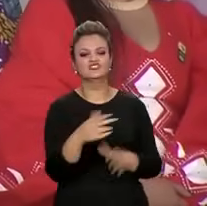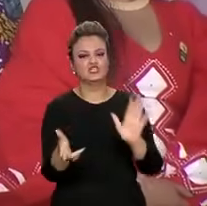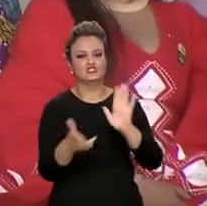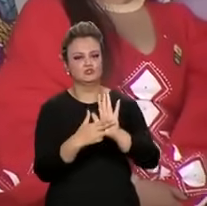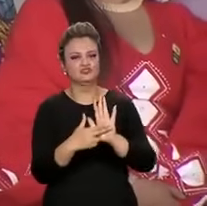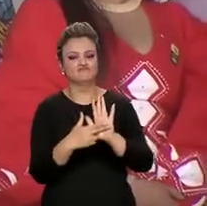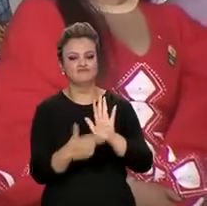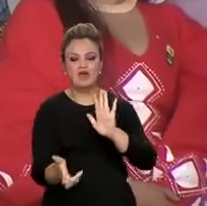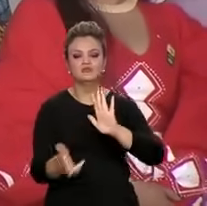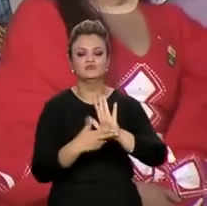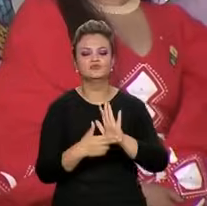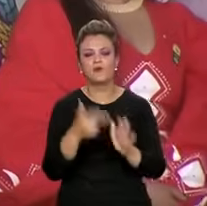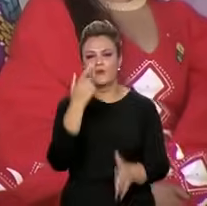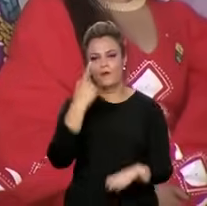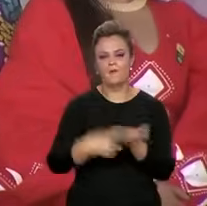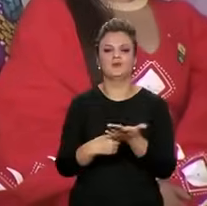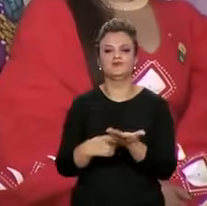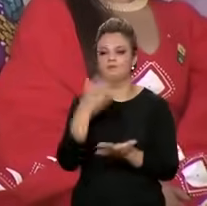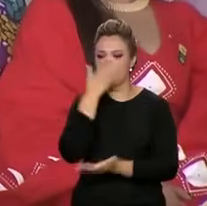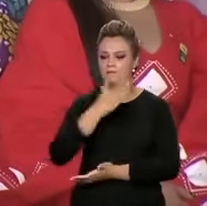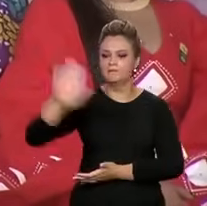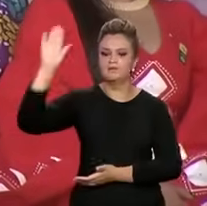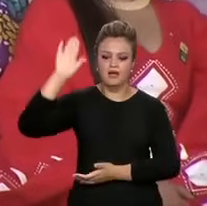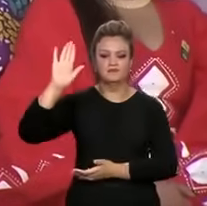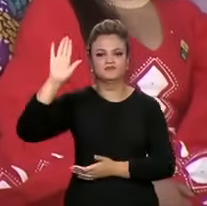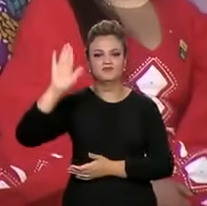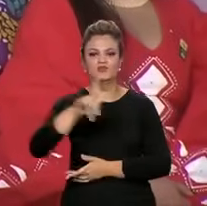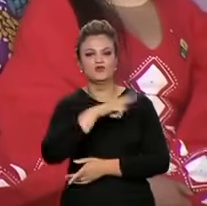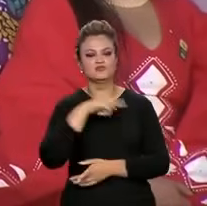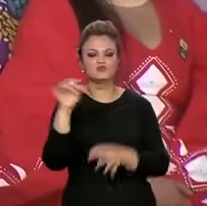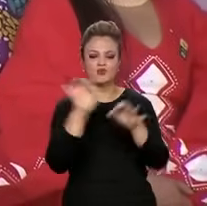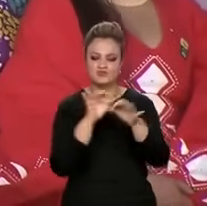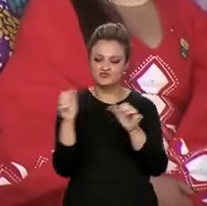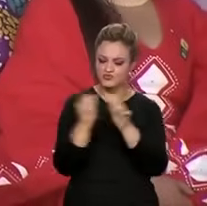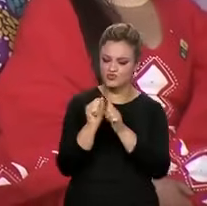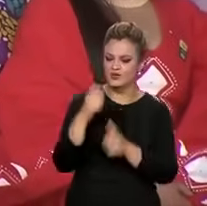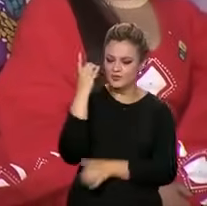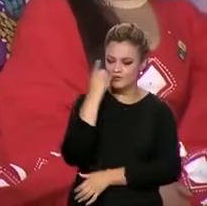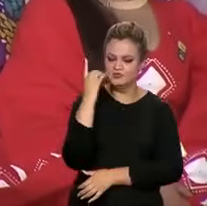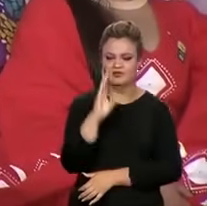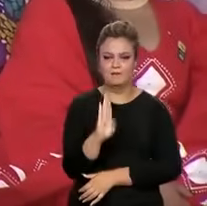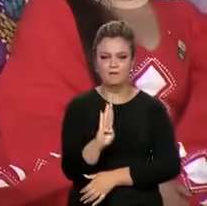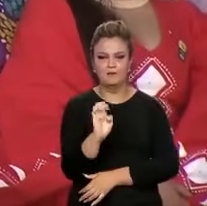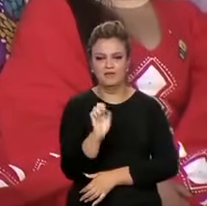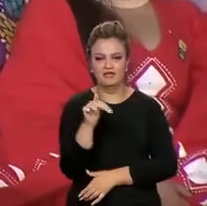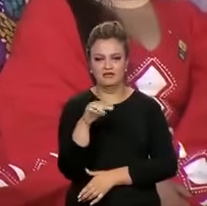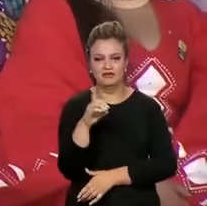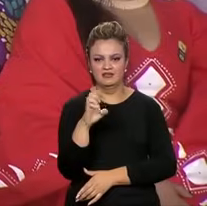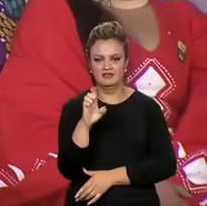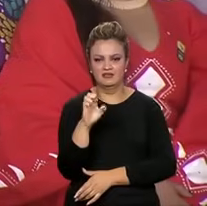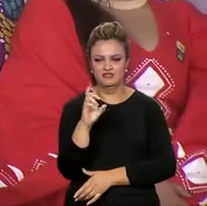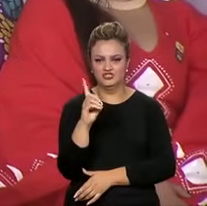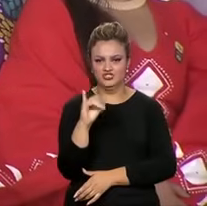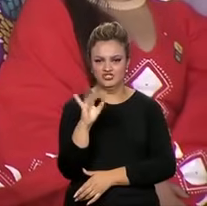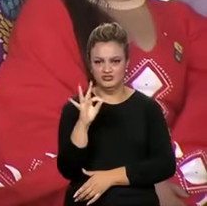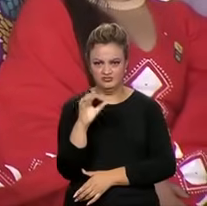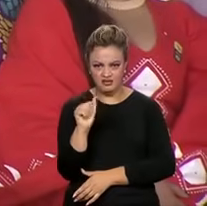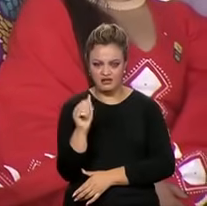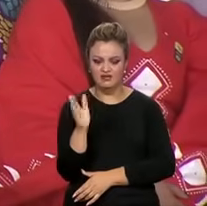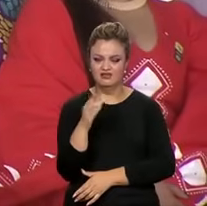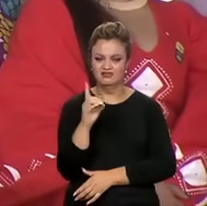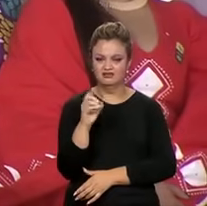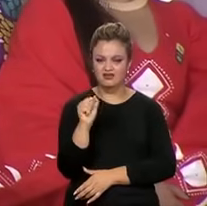assumir compromissos estamos instituindo com a deputada Benedita da Silva coordenadora